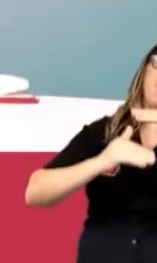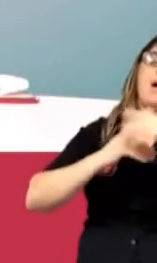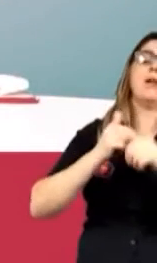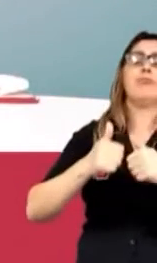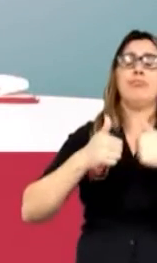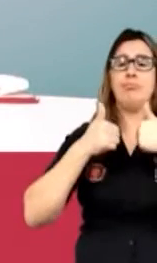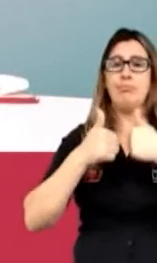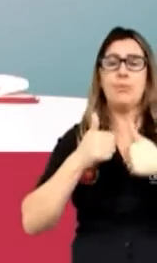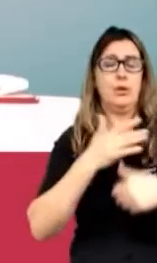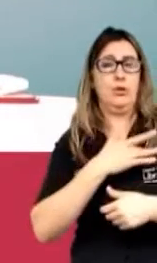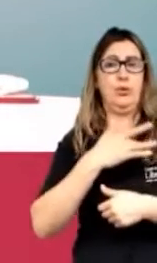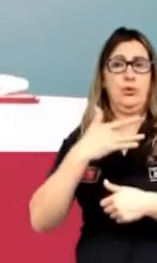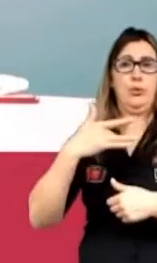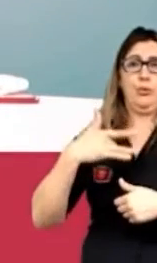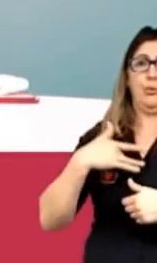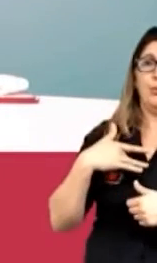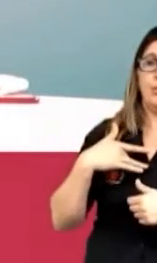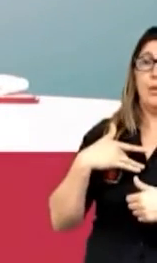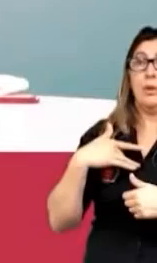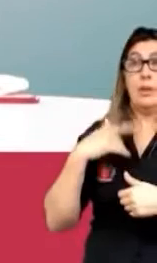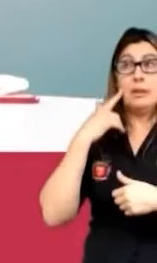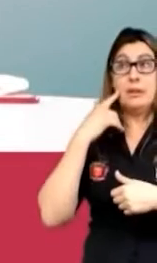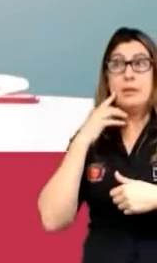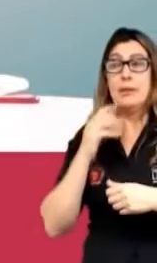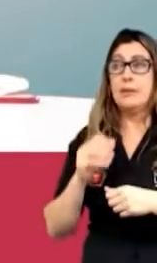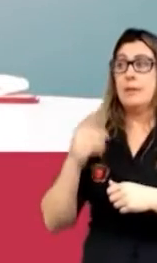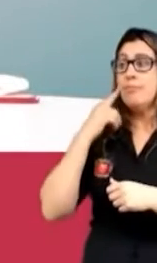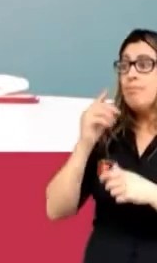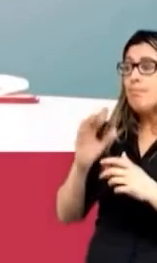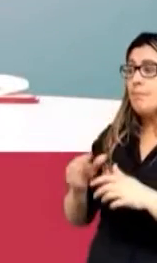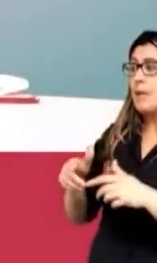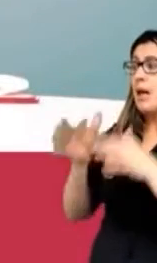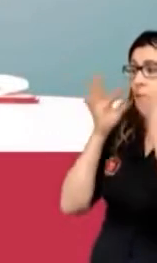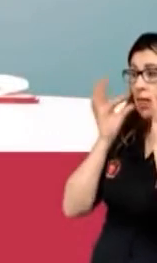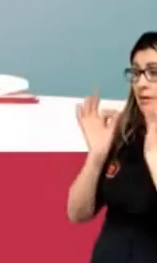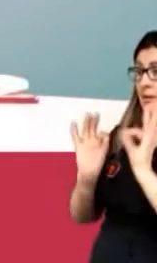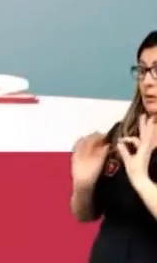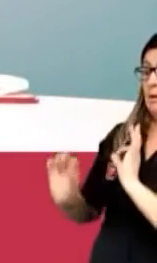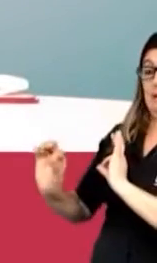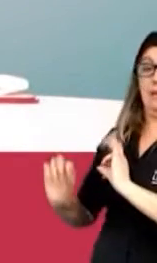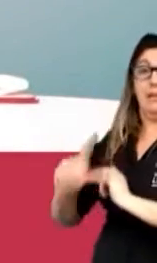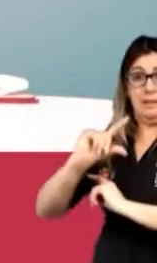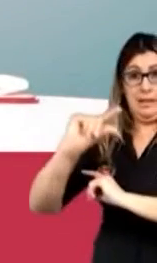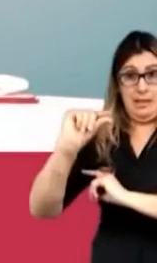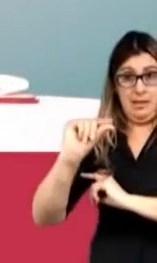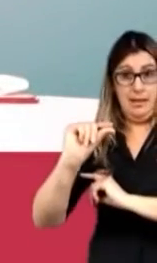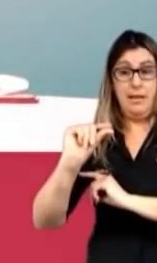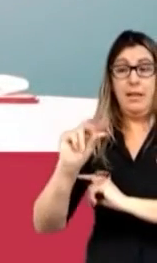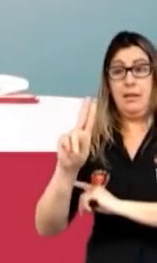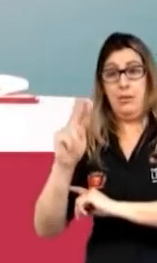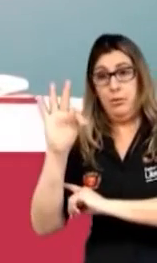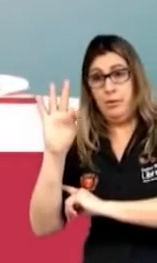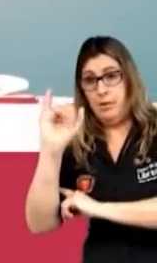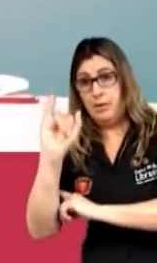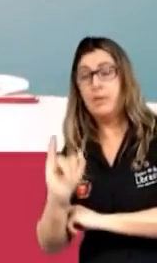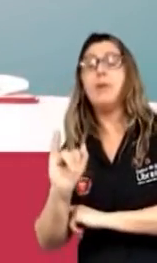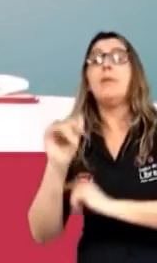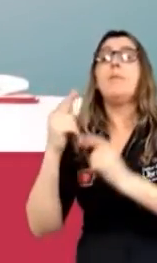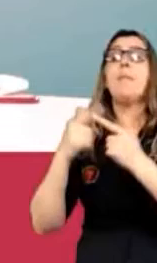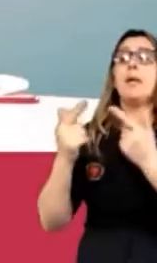deve, não sei precisar, mas há uma expectativa que ele saia logo, então, da UTI, enfim, mas